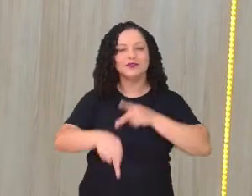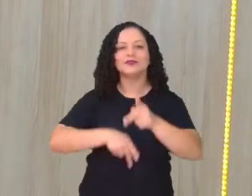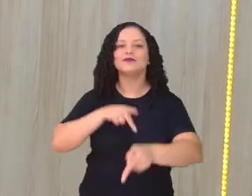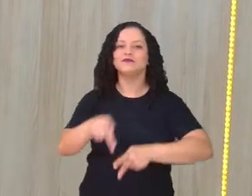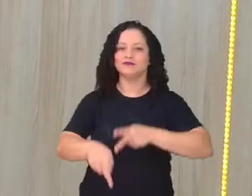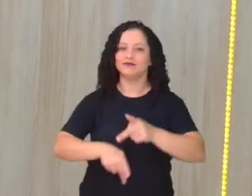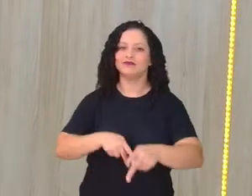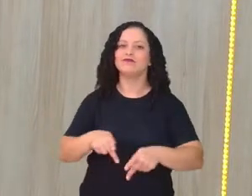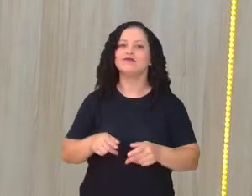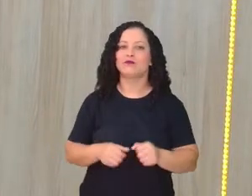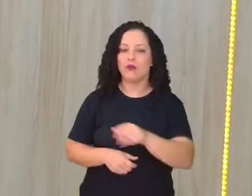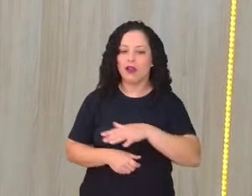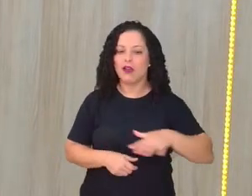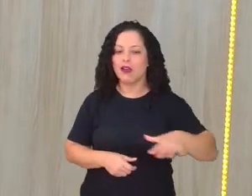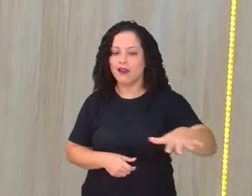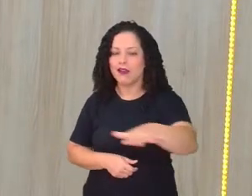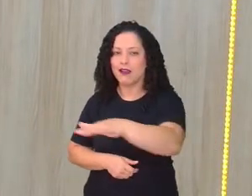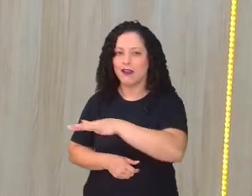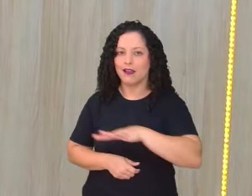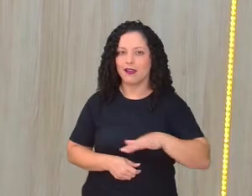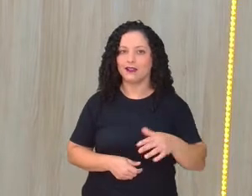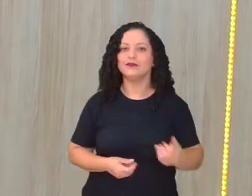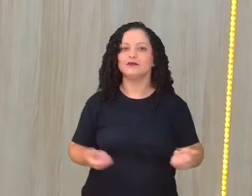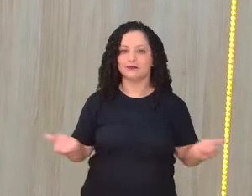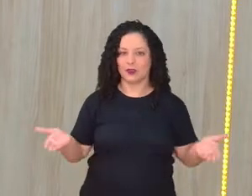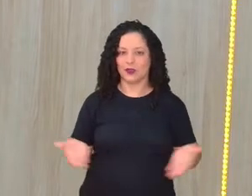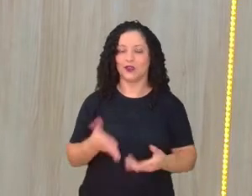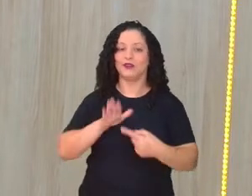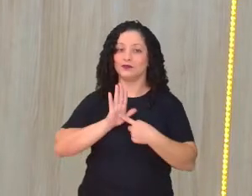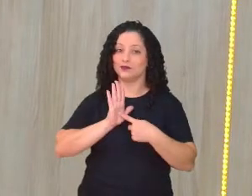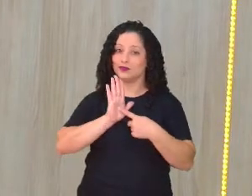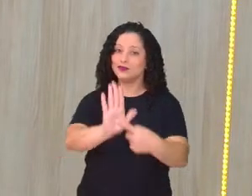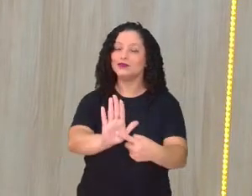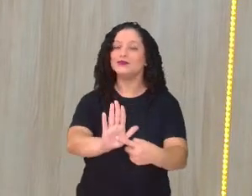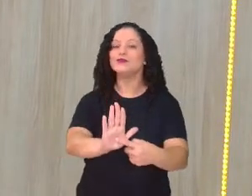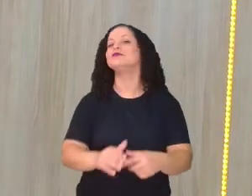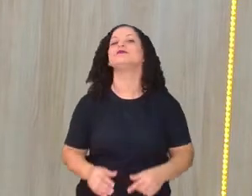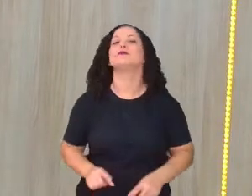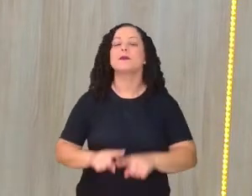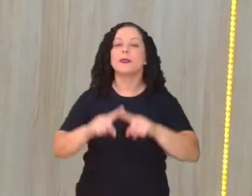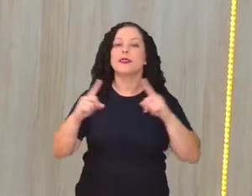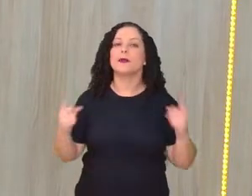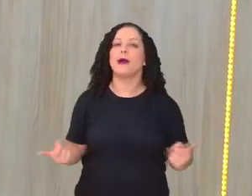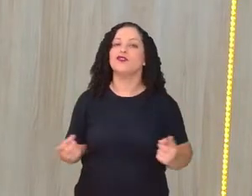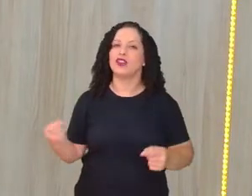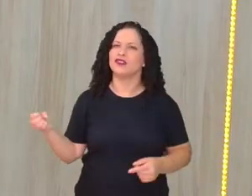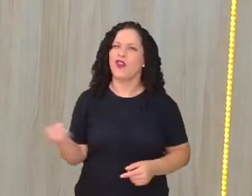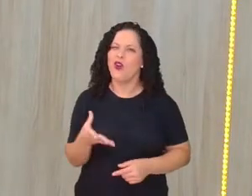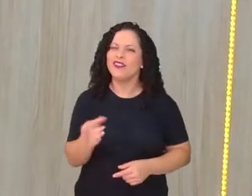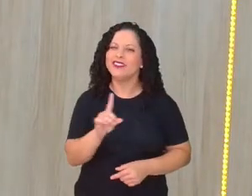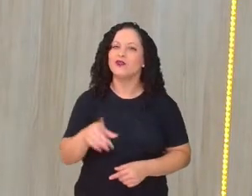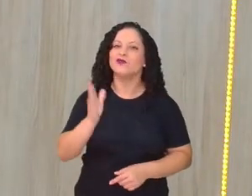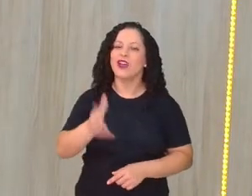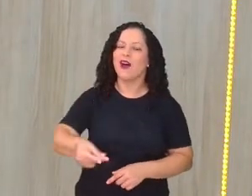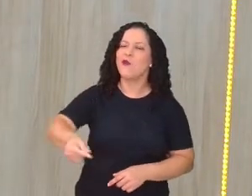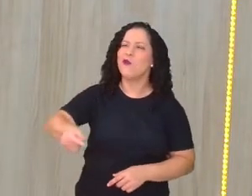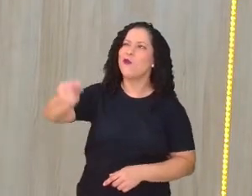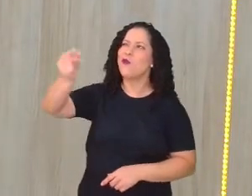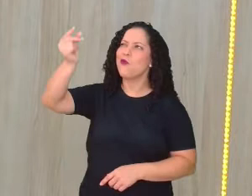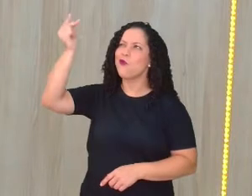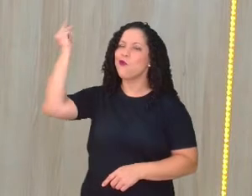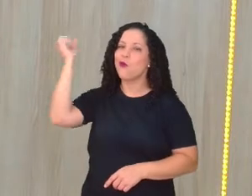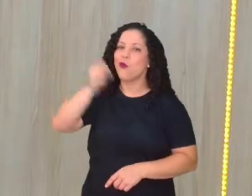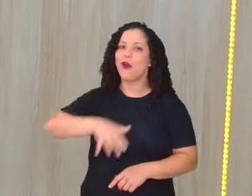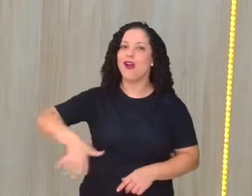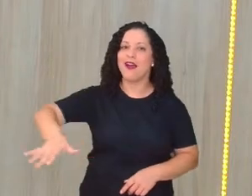nova civilização que a gente vai apresentar aqui para vocês, mas que na verdade não tem nada de novo, ela é bem antiga, certo? A região